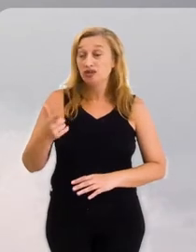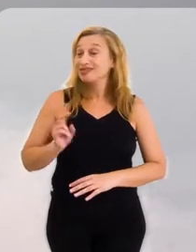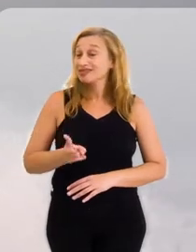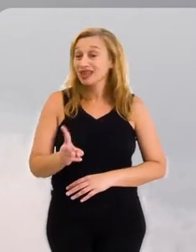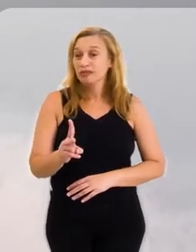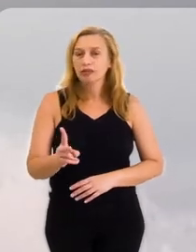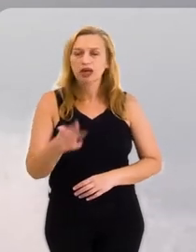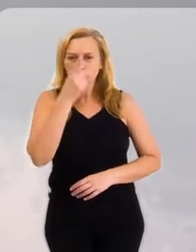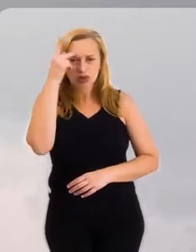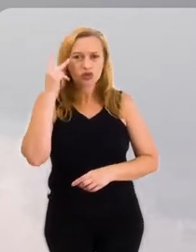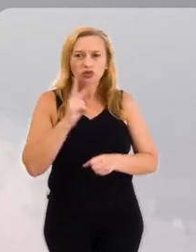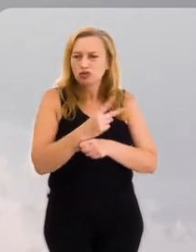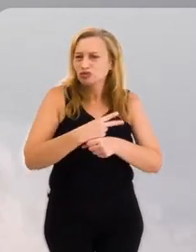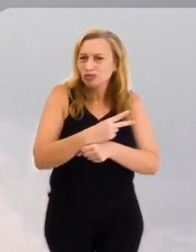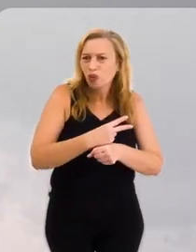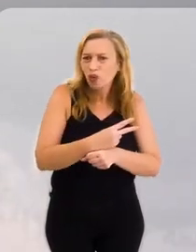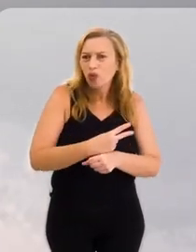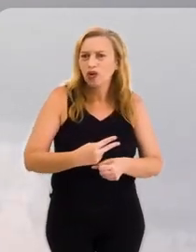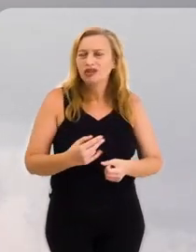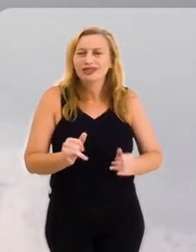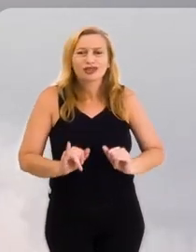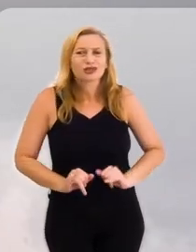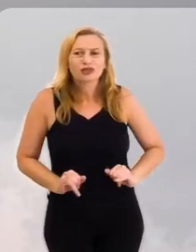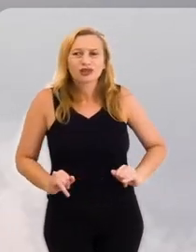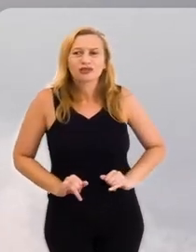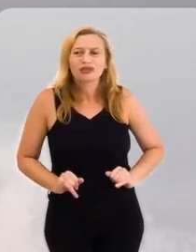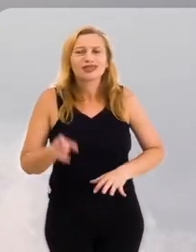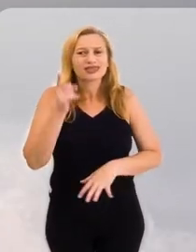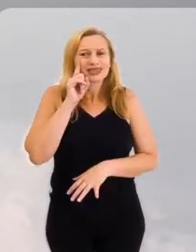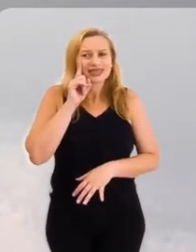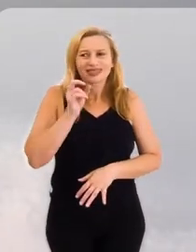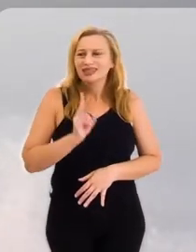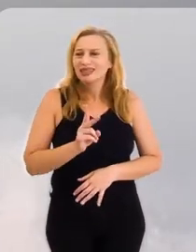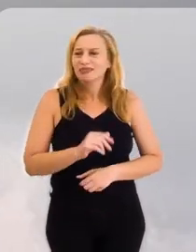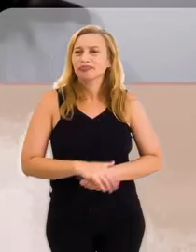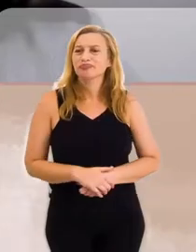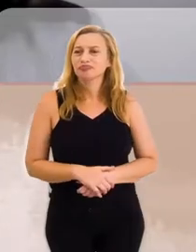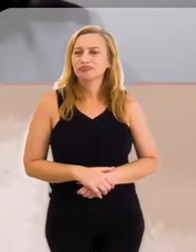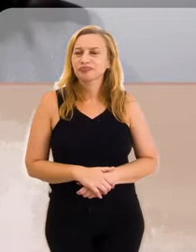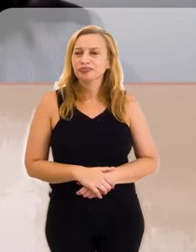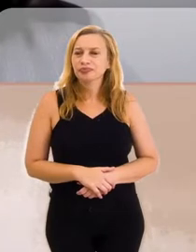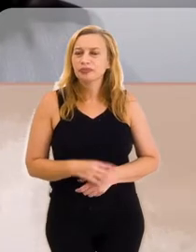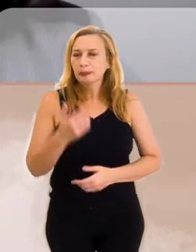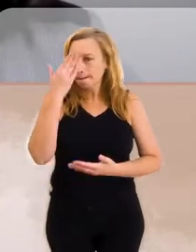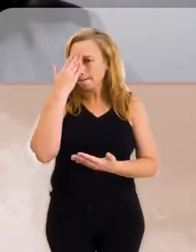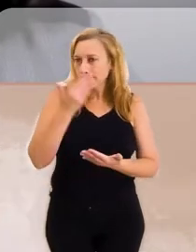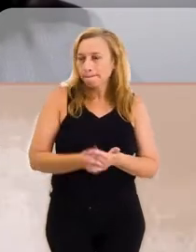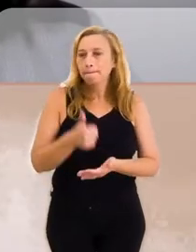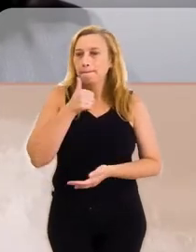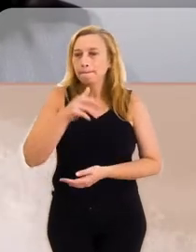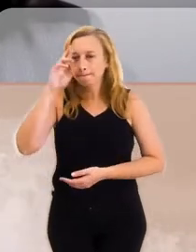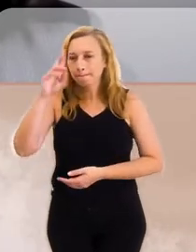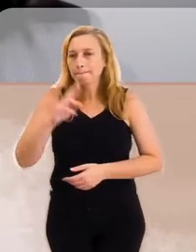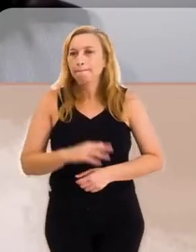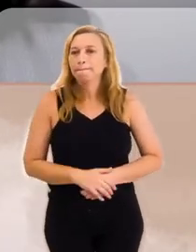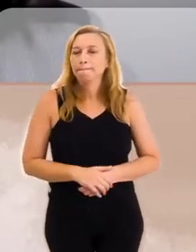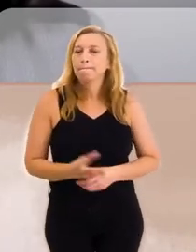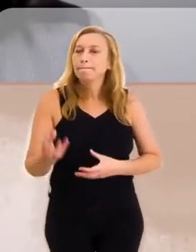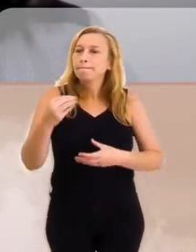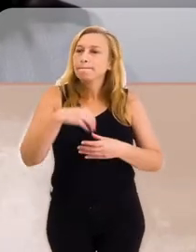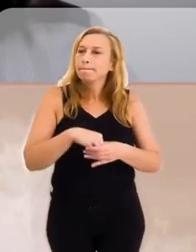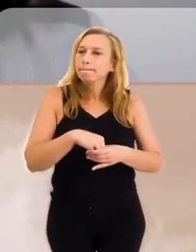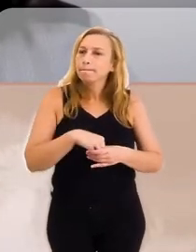constantemente pessoas me procuram com esse esse sofrimento constantemente e a senhora acredita que